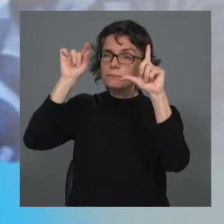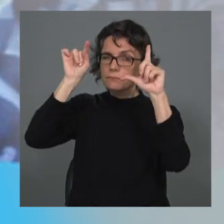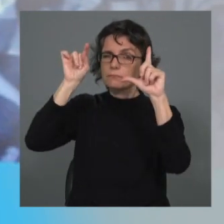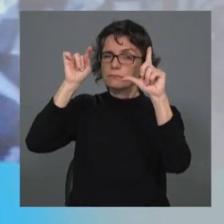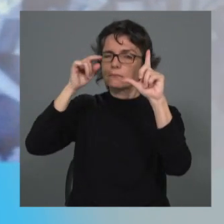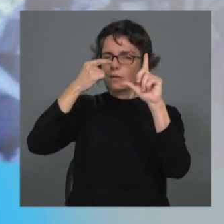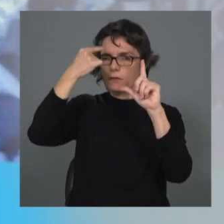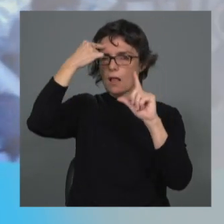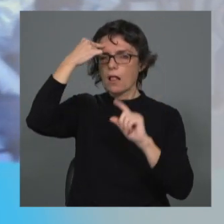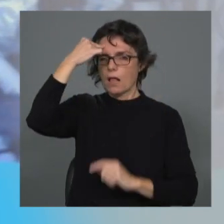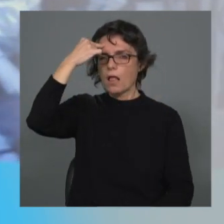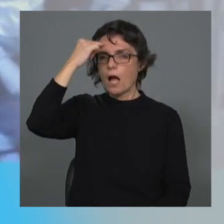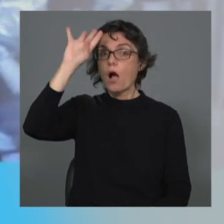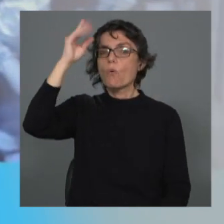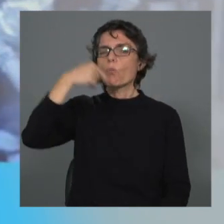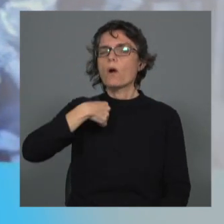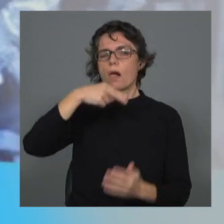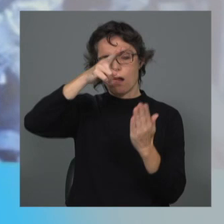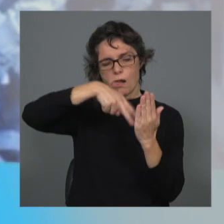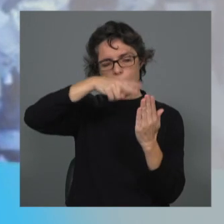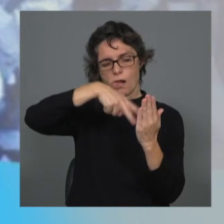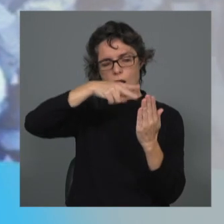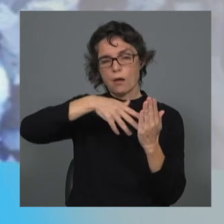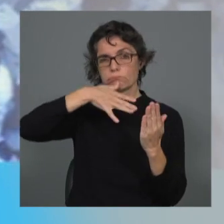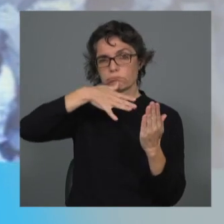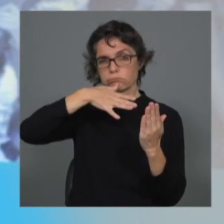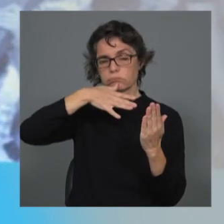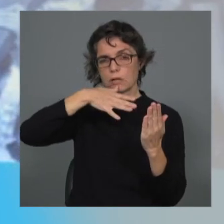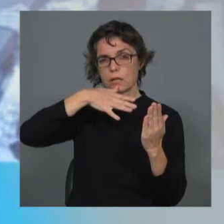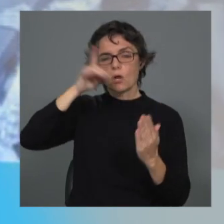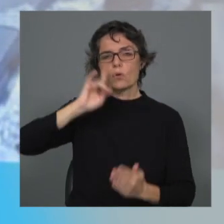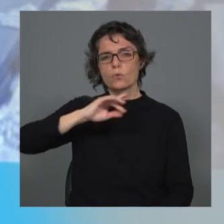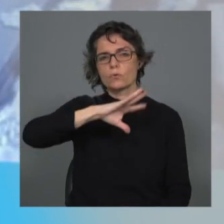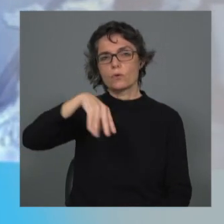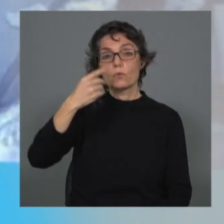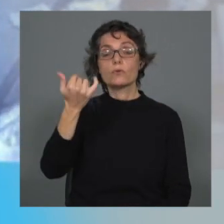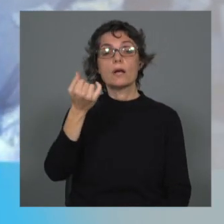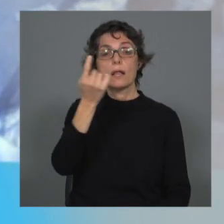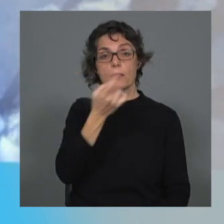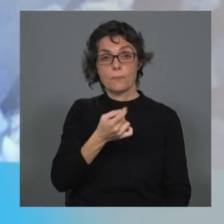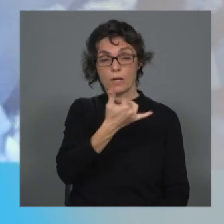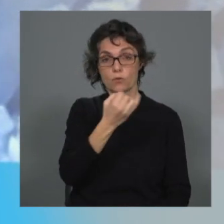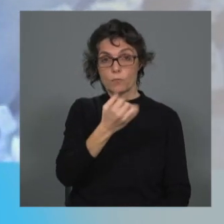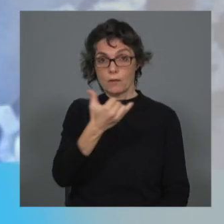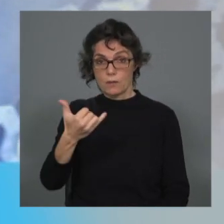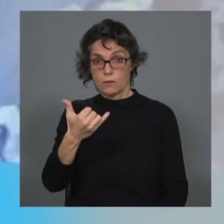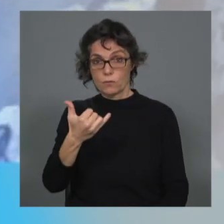quando li ou reli esta mensagem do Dia Mundial da Paz de 2022.